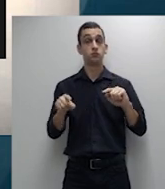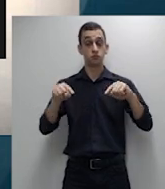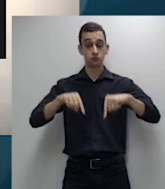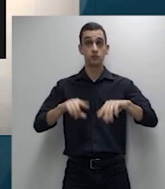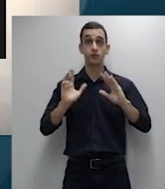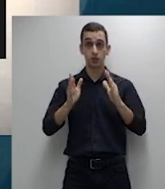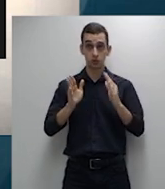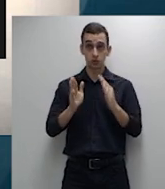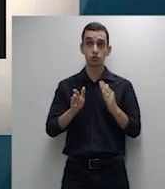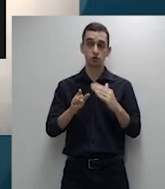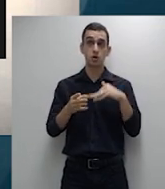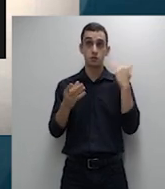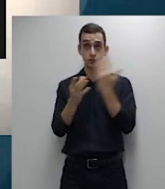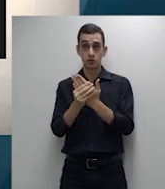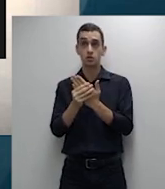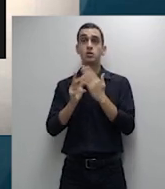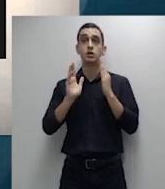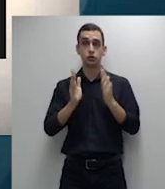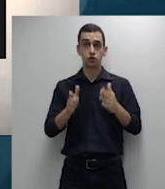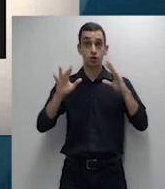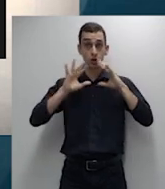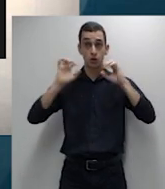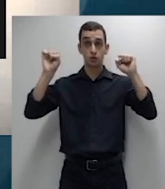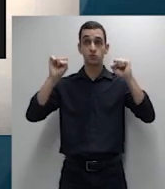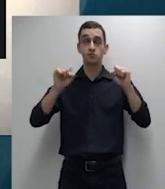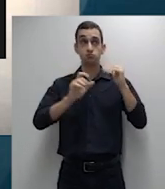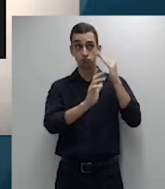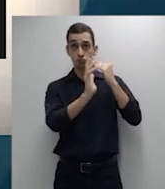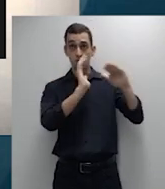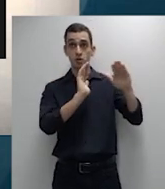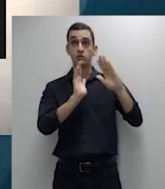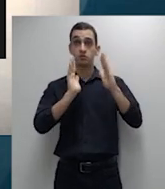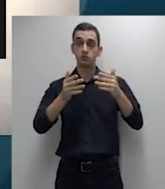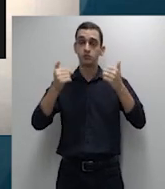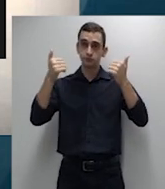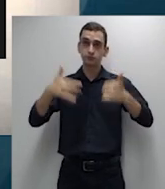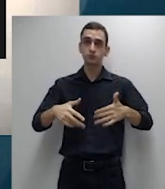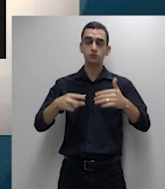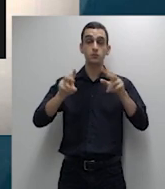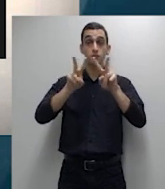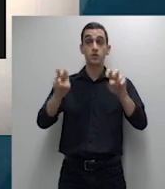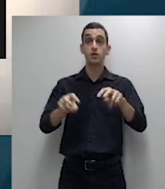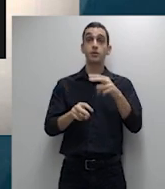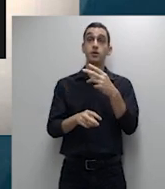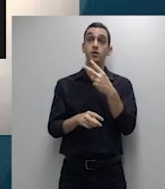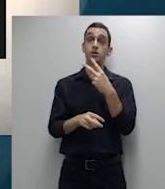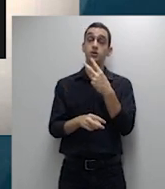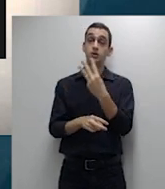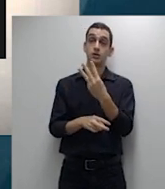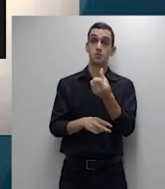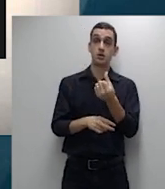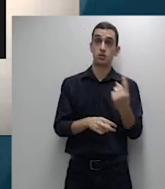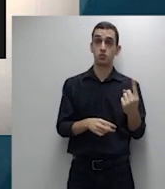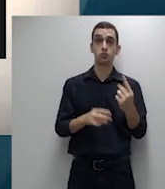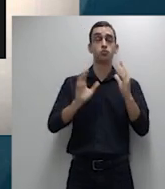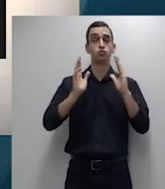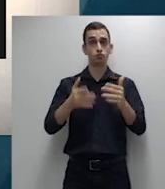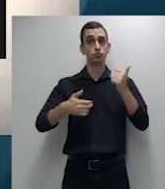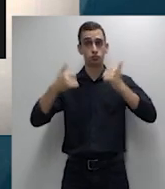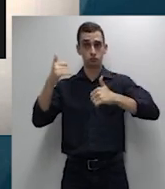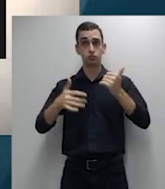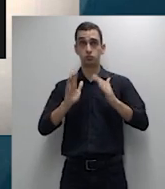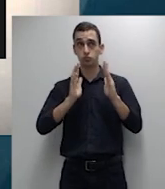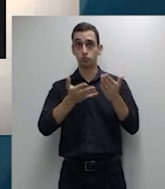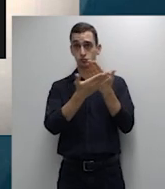descobriu o Supremo e o Supremo disse aplica-se o tema 361 devolvo para adequação isso não é raro